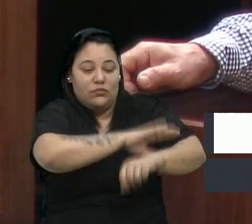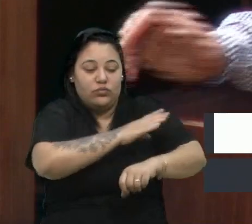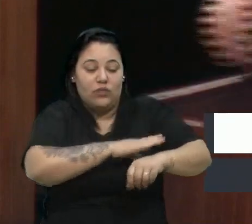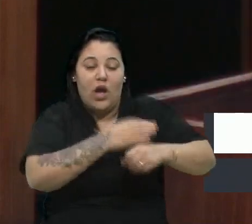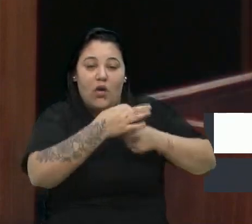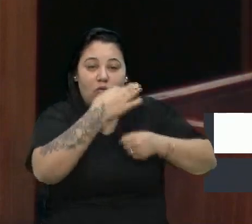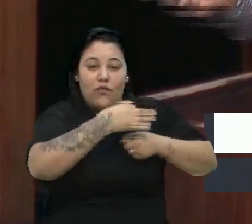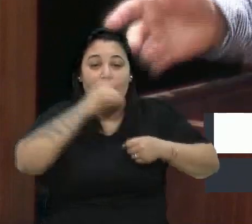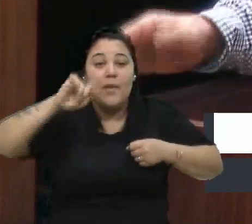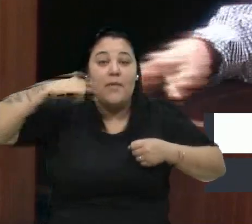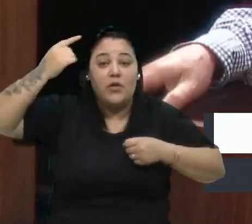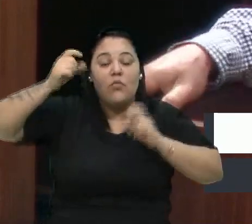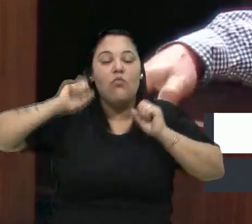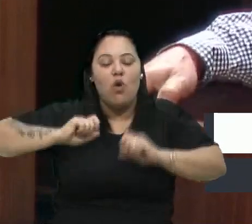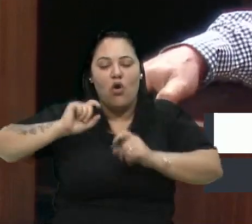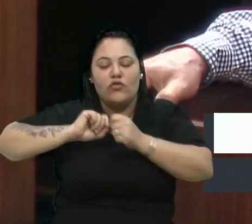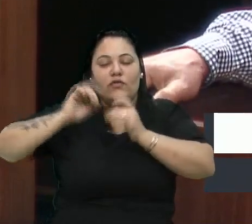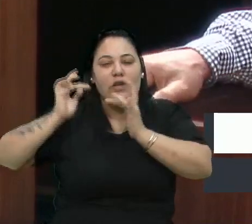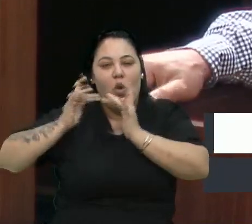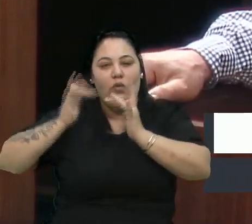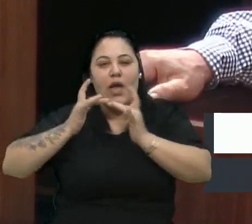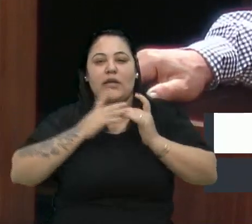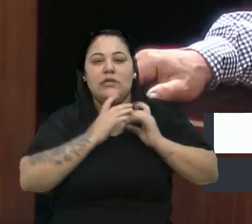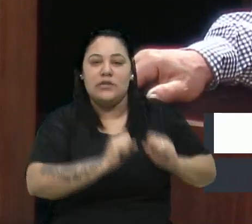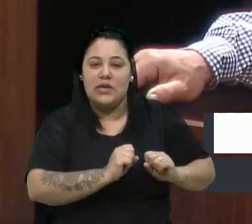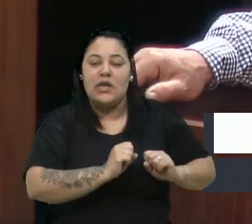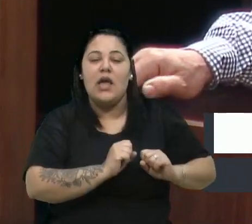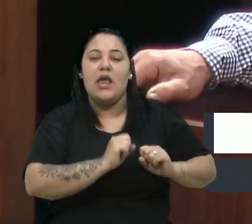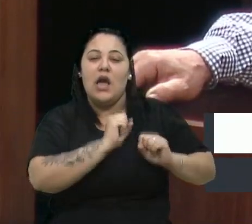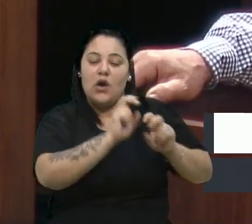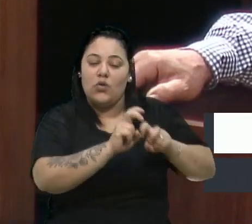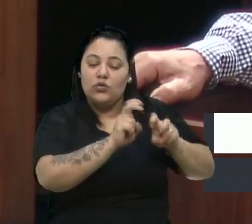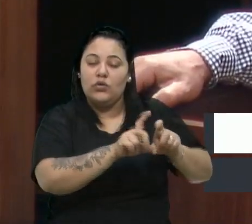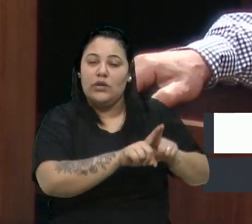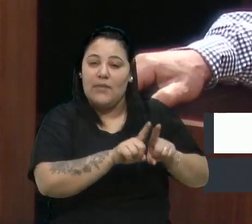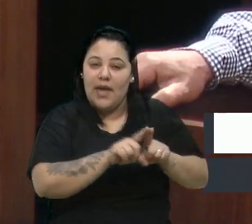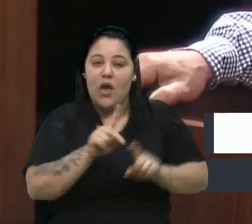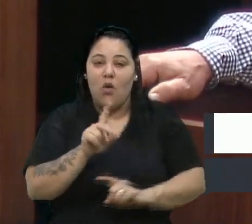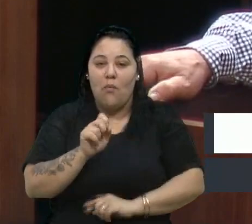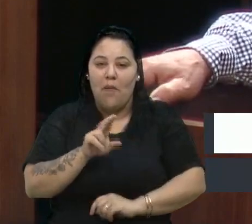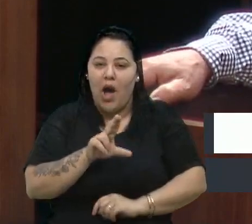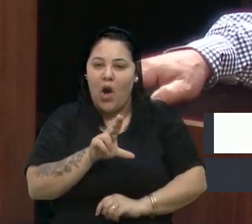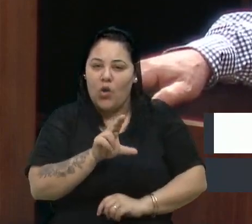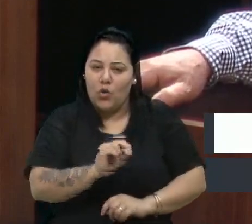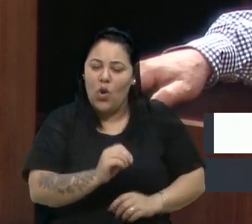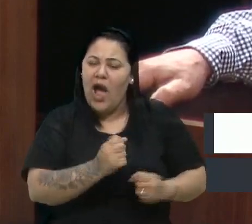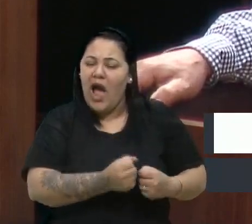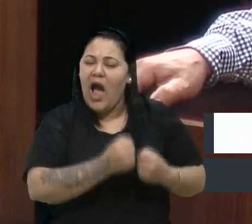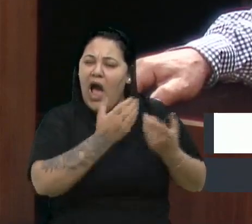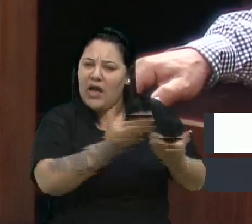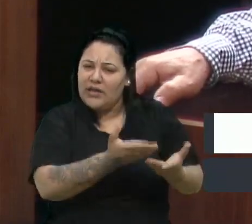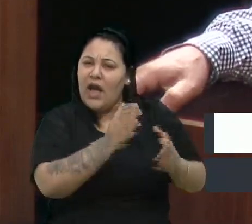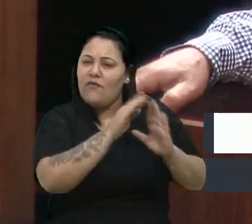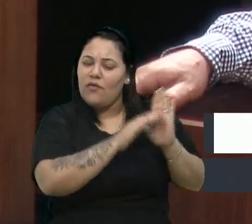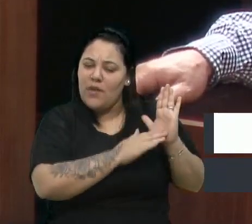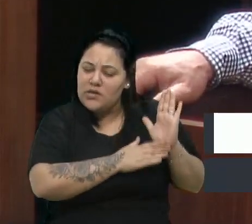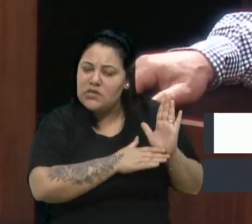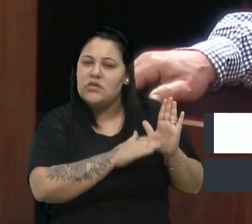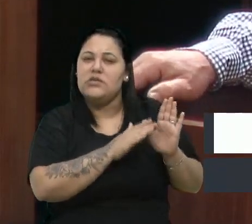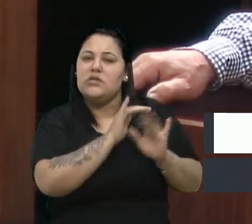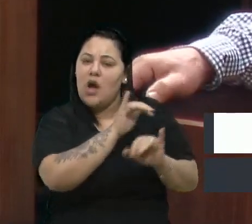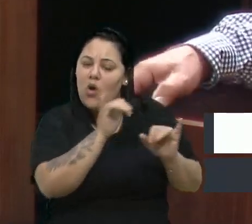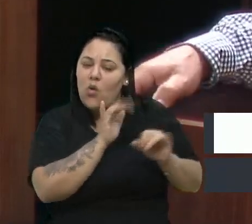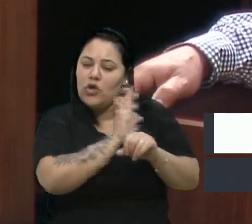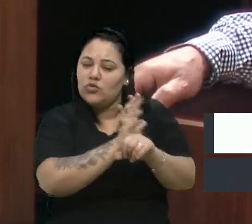próxima festa, entra em contato com a Secretaria da Agricultura. O Paulo vai dar todas as informações necessárias.